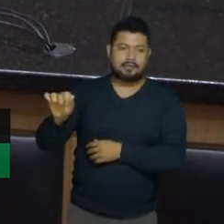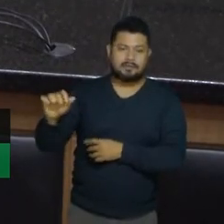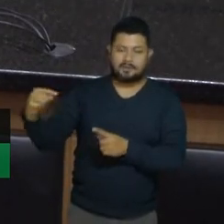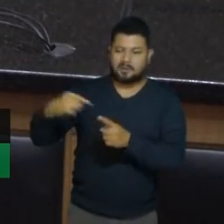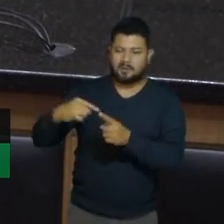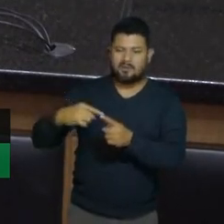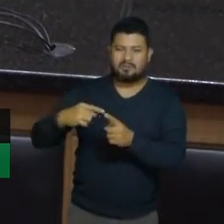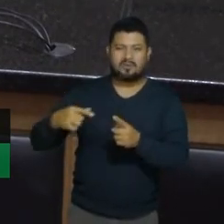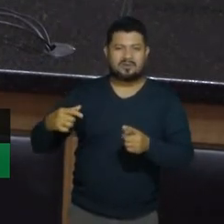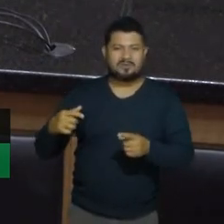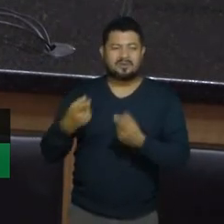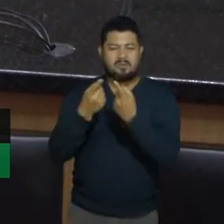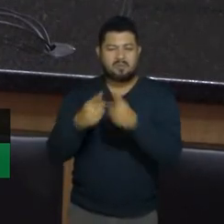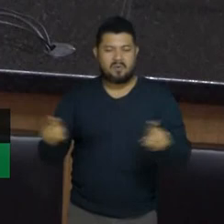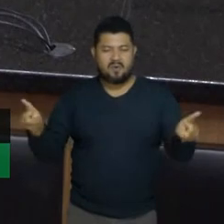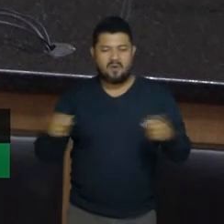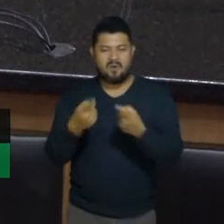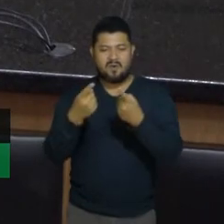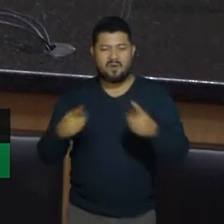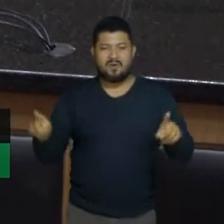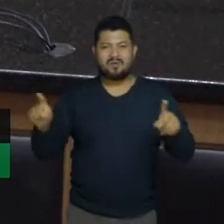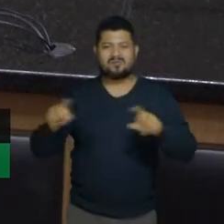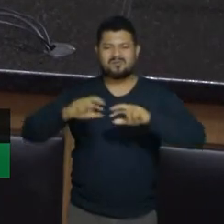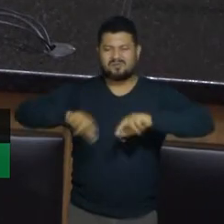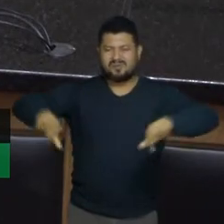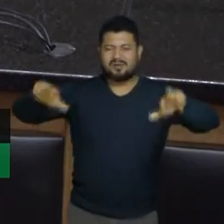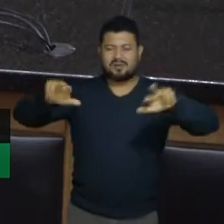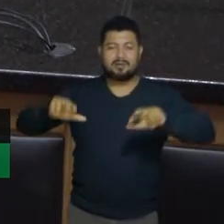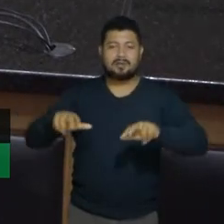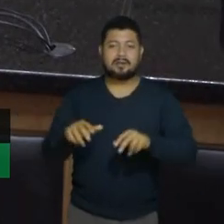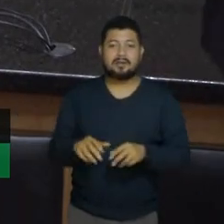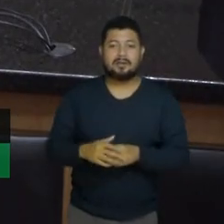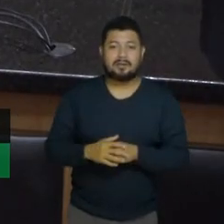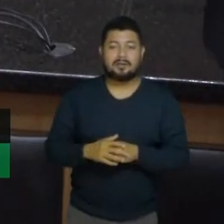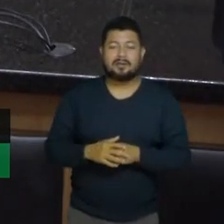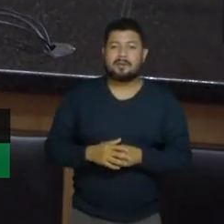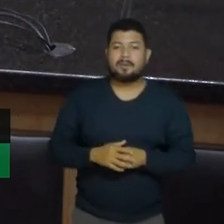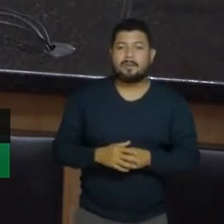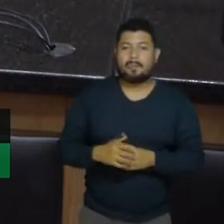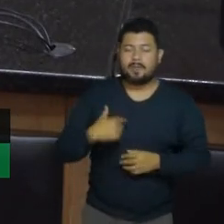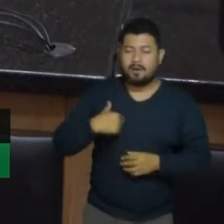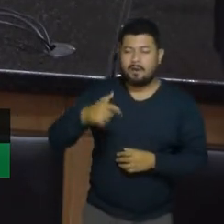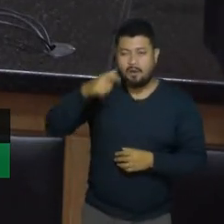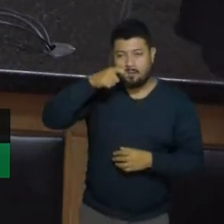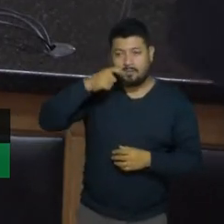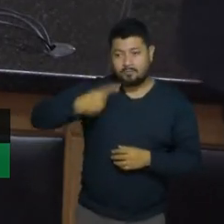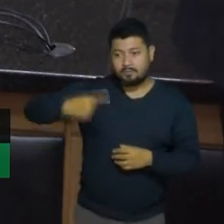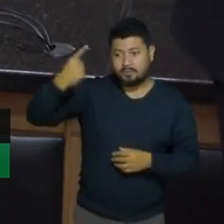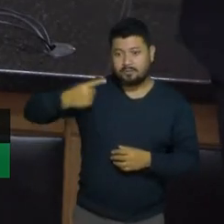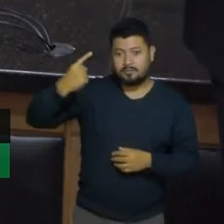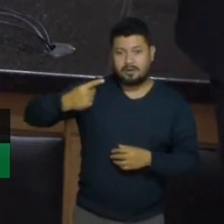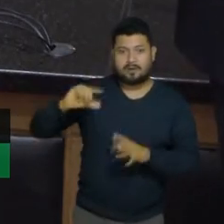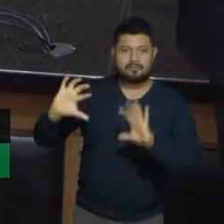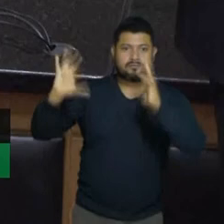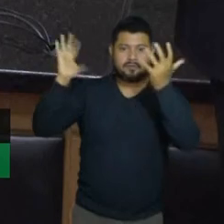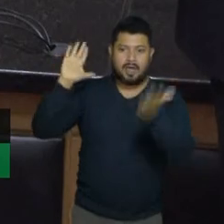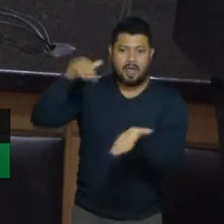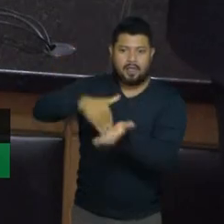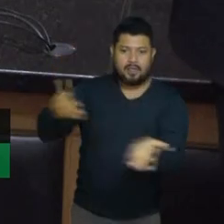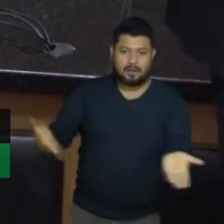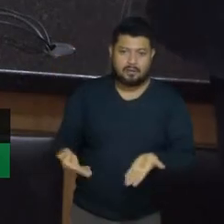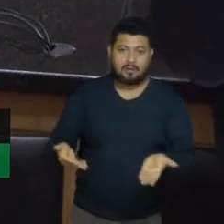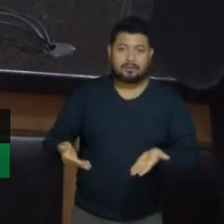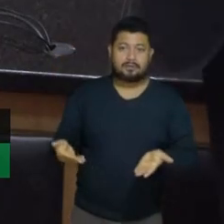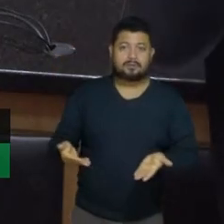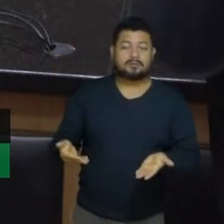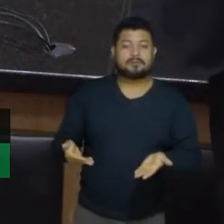nativa, que eu acompanho desde a sua primeira edição e que nos faz torcer para